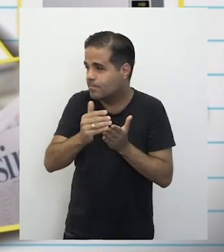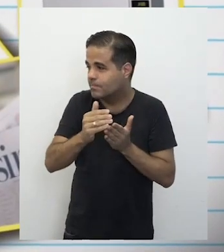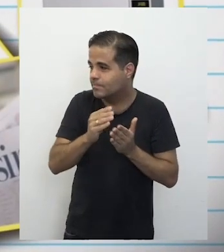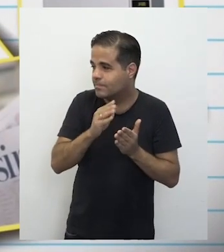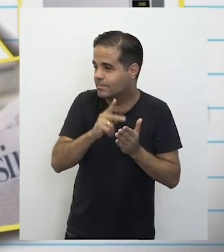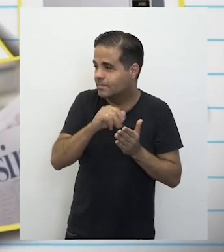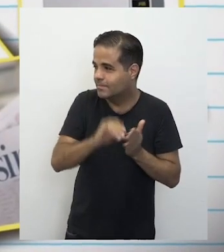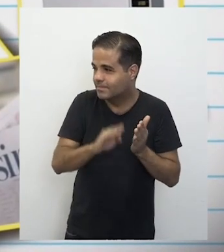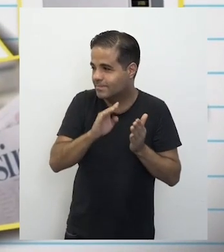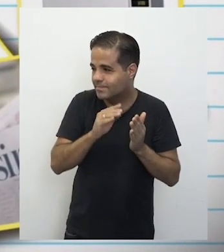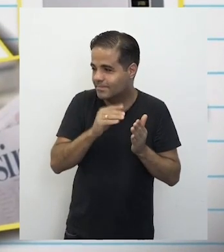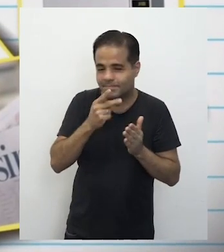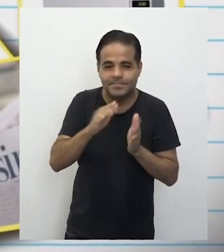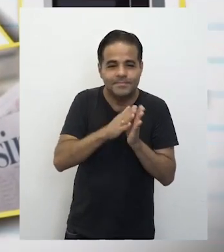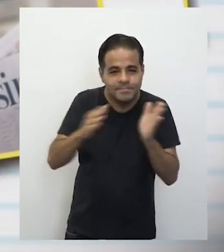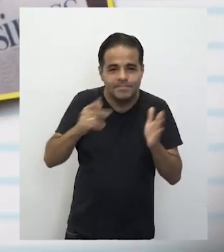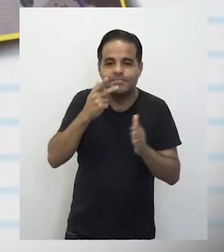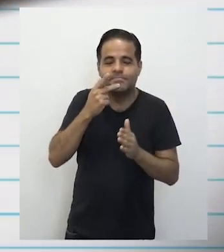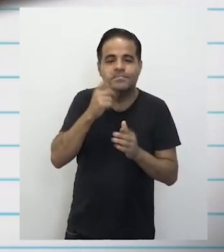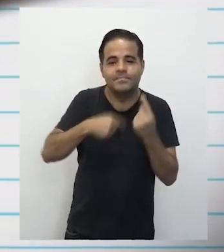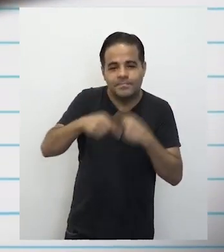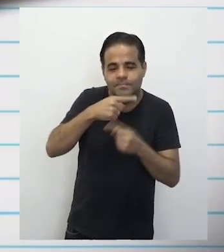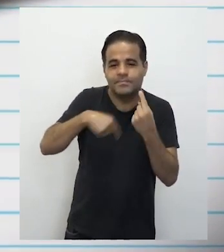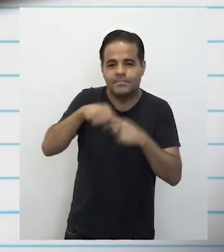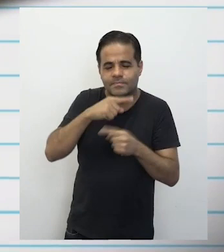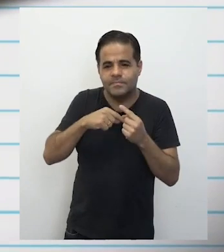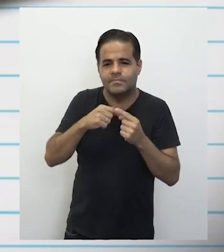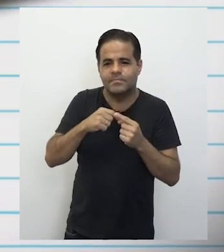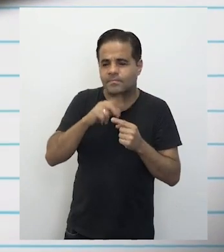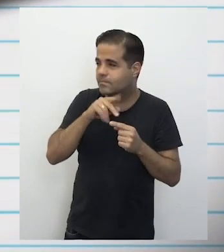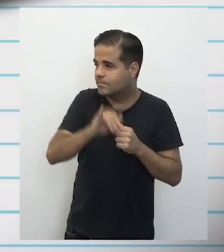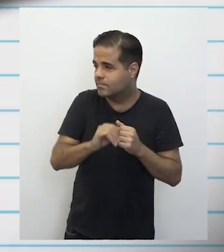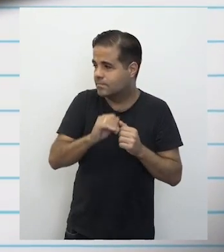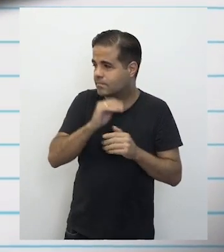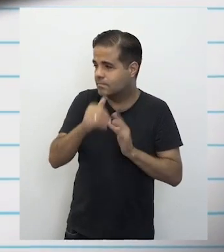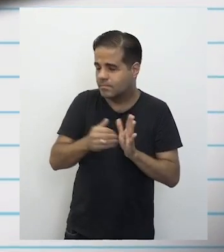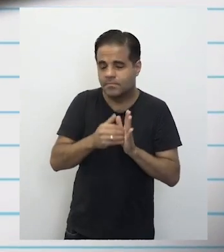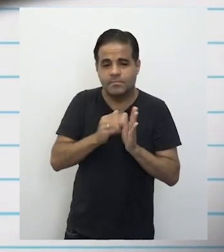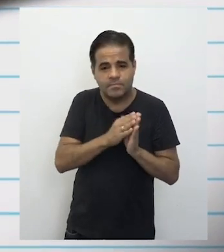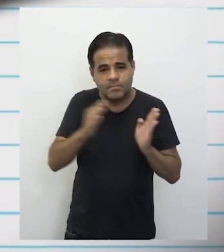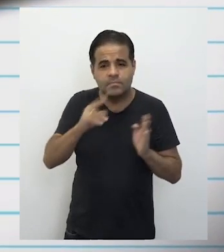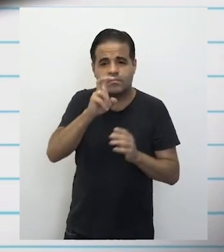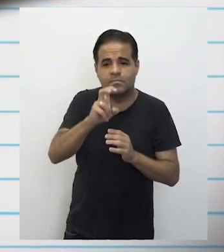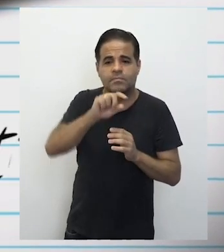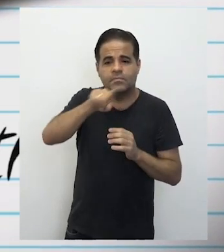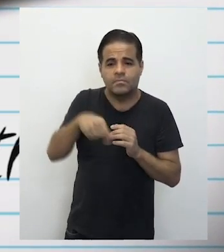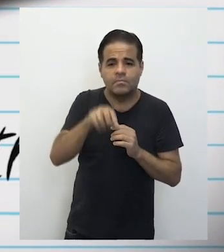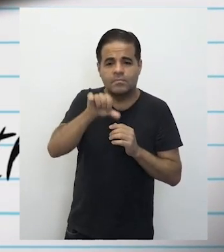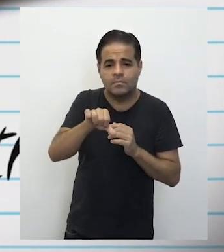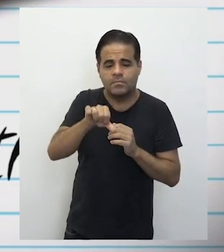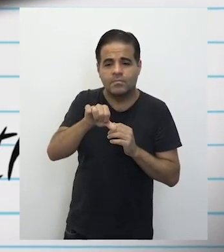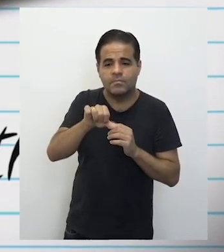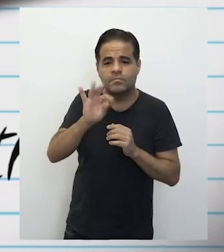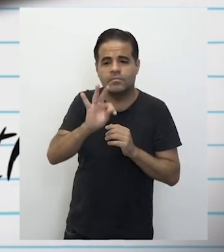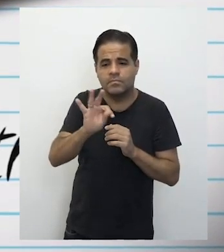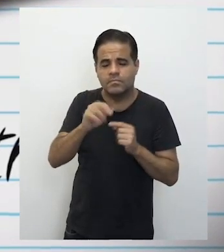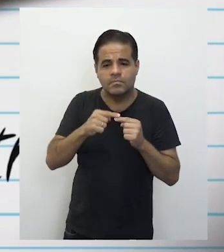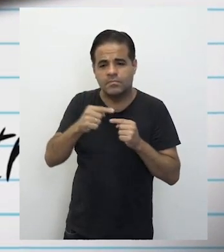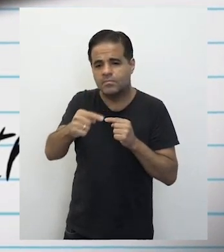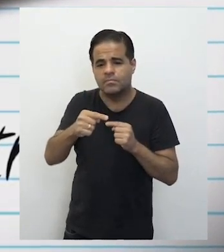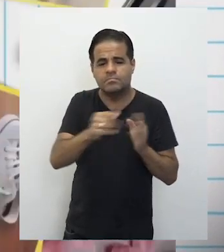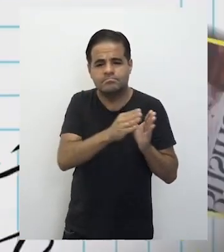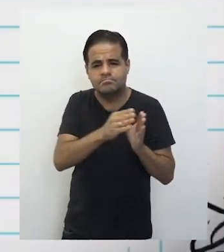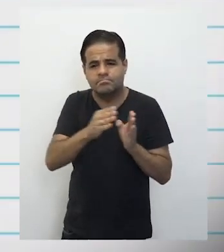nas suas respectivas moedas. O PIB do Brasil em 2015, por exemplo, foi de 5,9 trilhões em valores